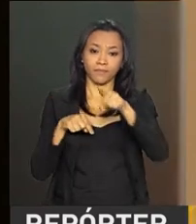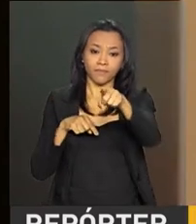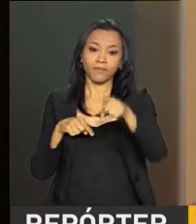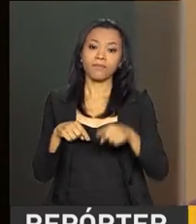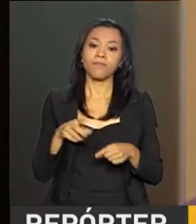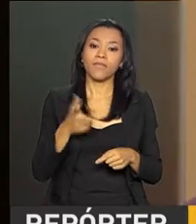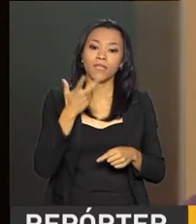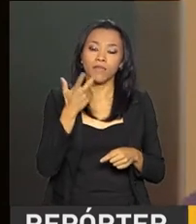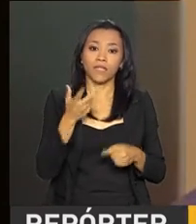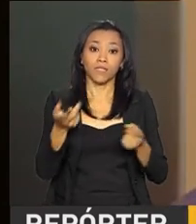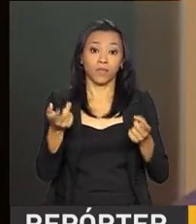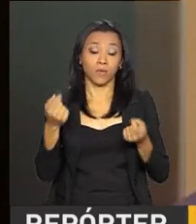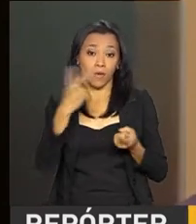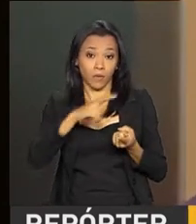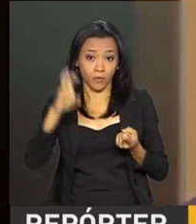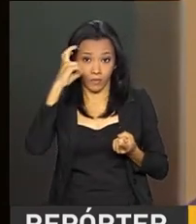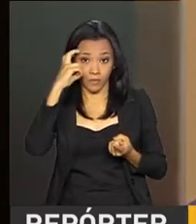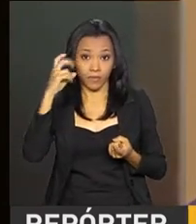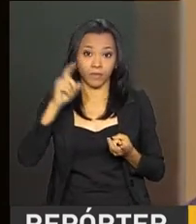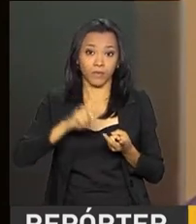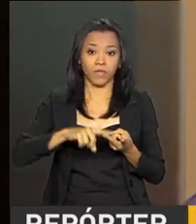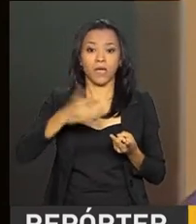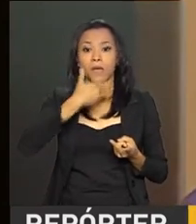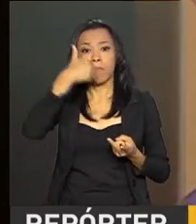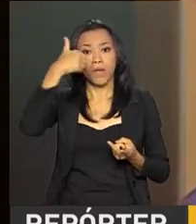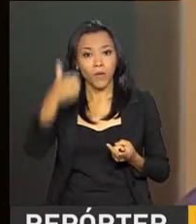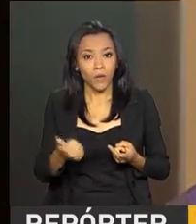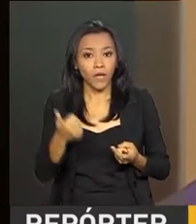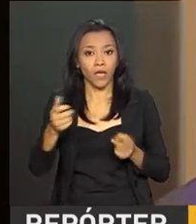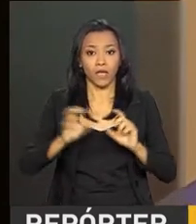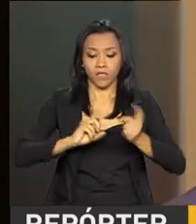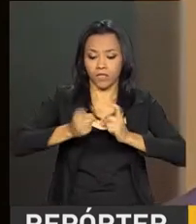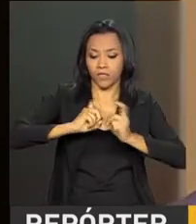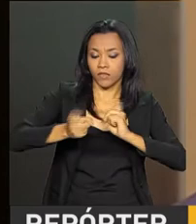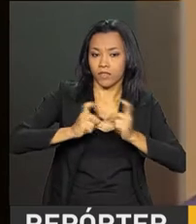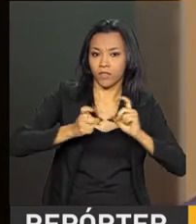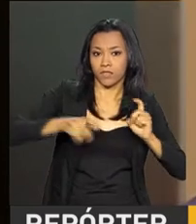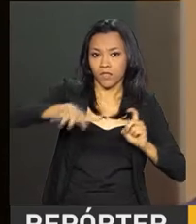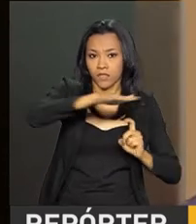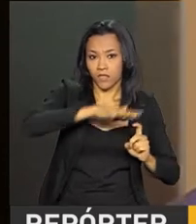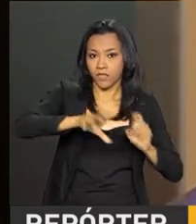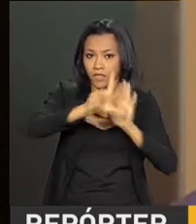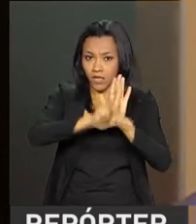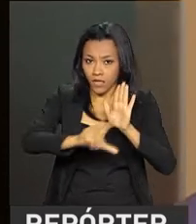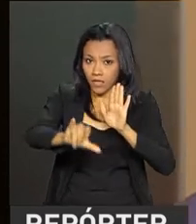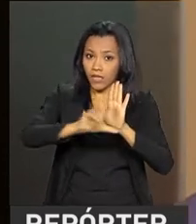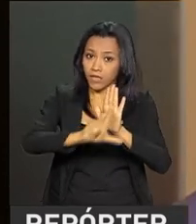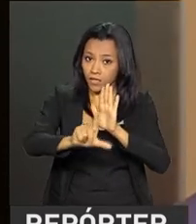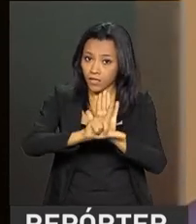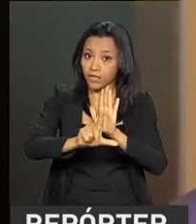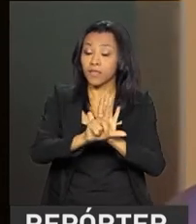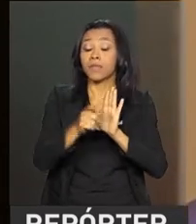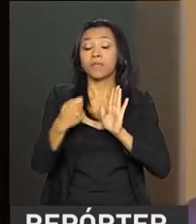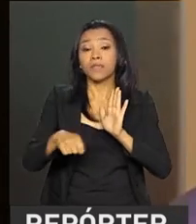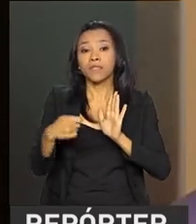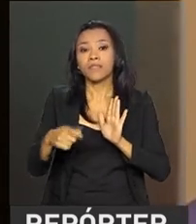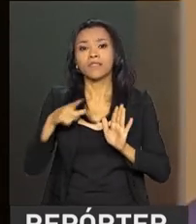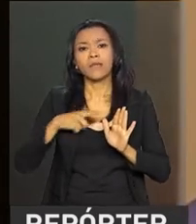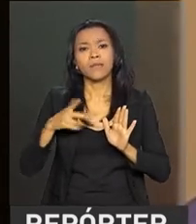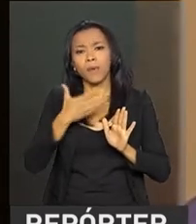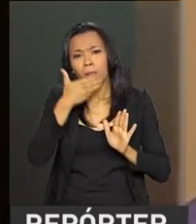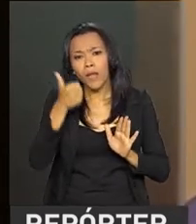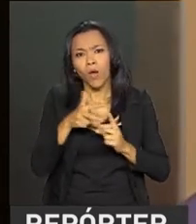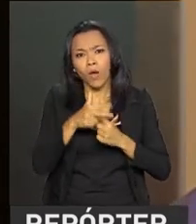do mundo da cultura necessidade de se melhorar a governança ea gestão da levando e exige sempre uma melhoria